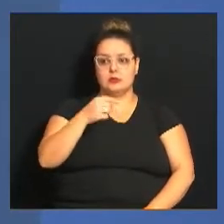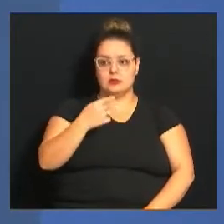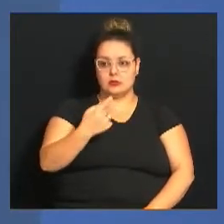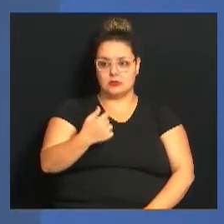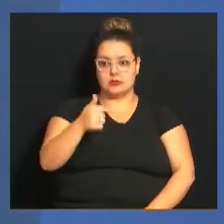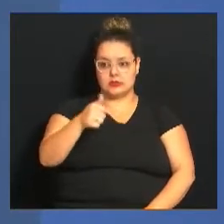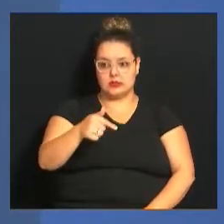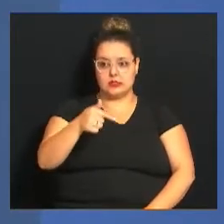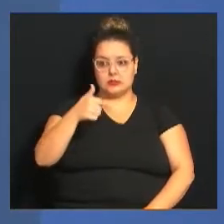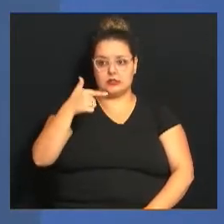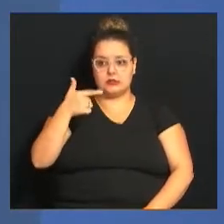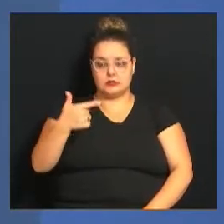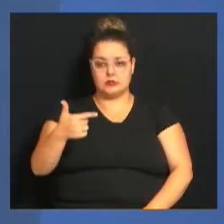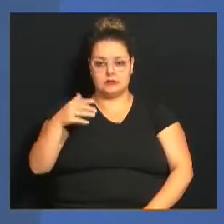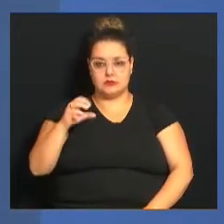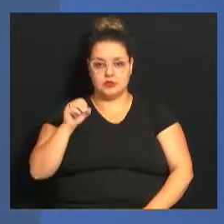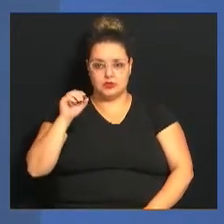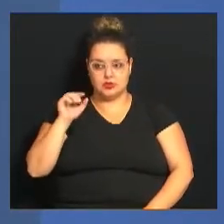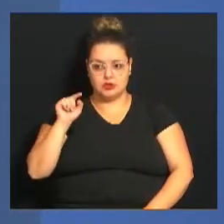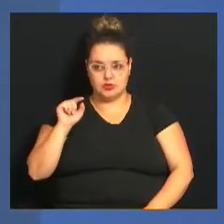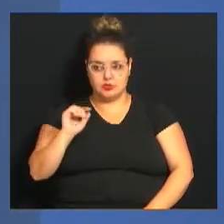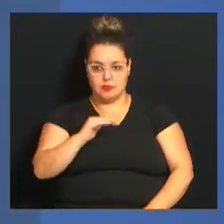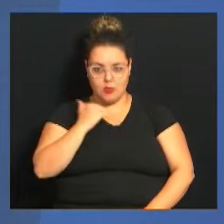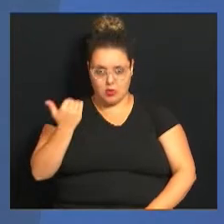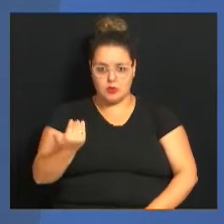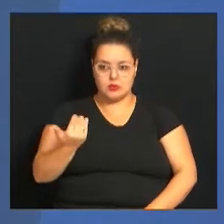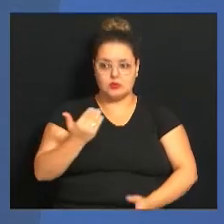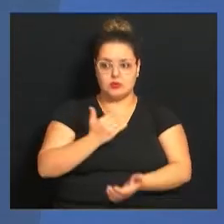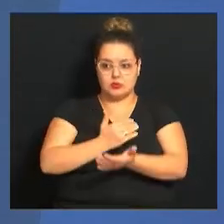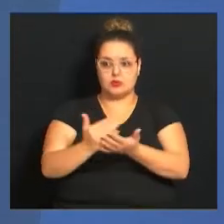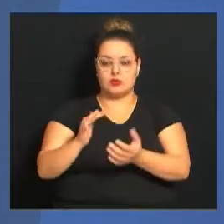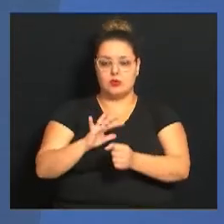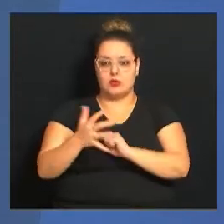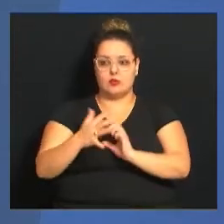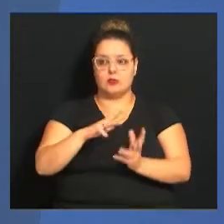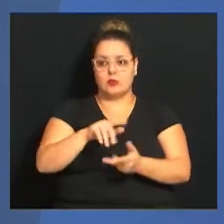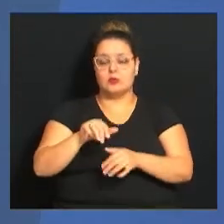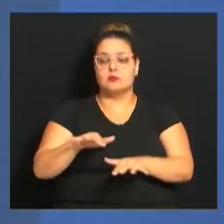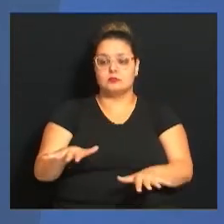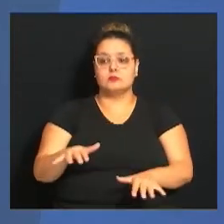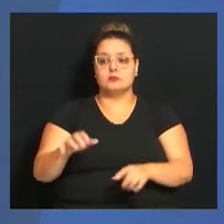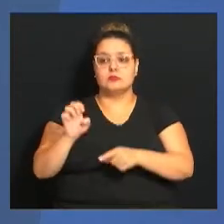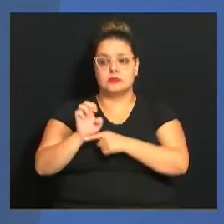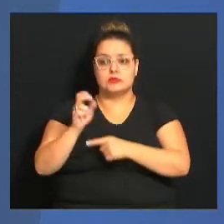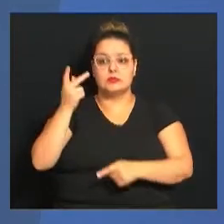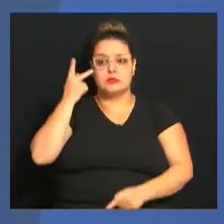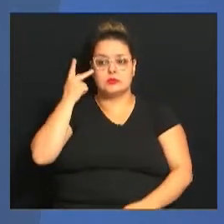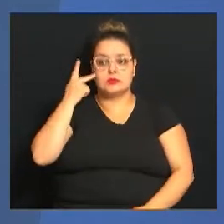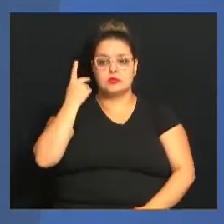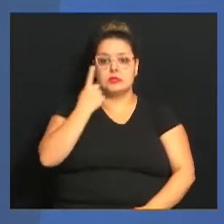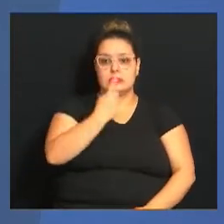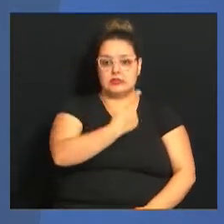662.722 mortes devido à doença, também desde o início da pandemia. No estado de São Paulo, são